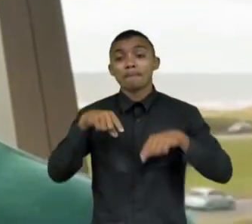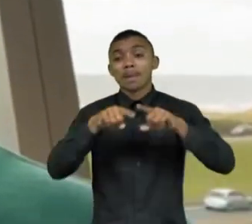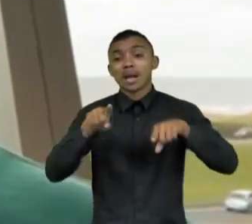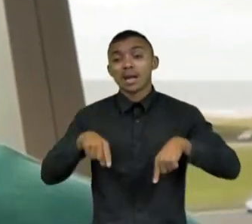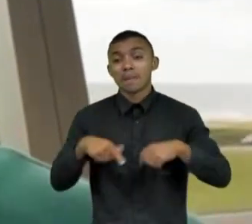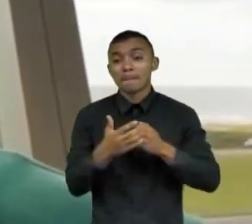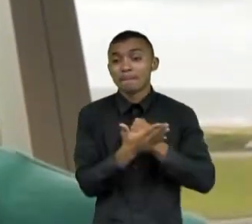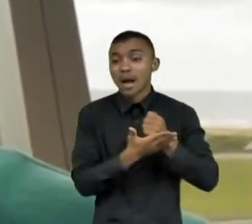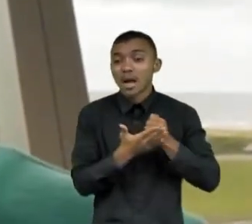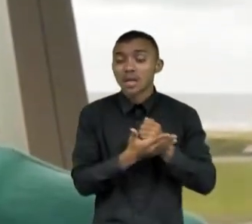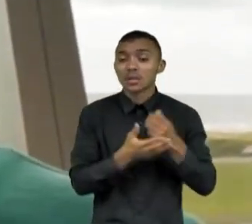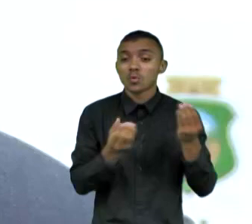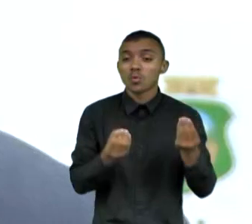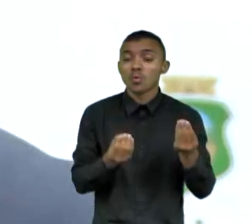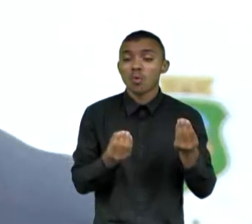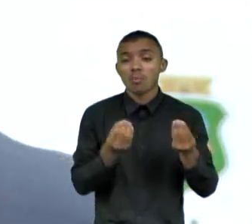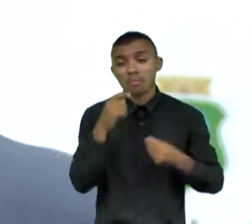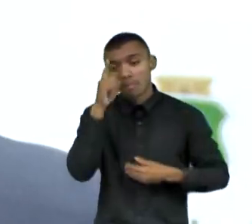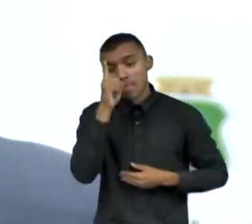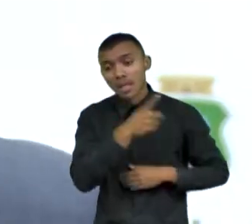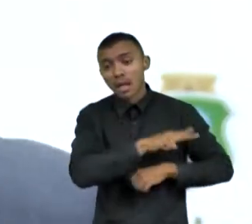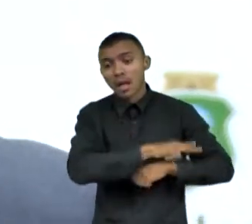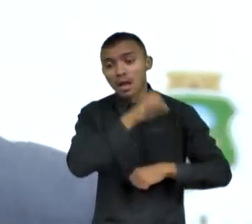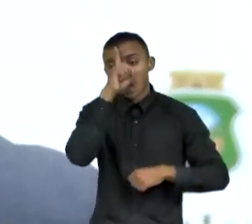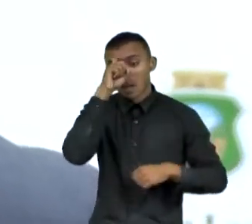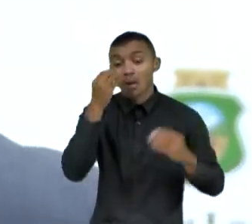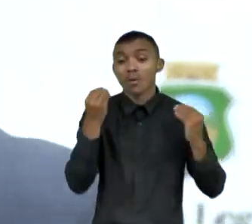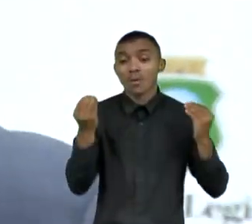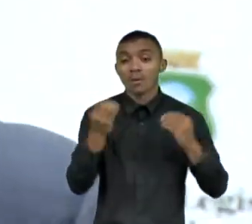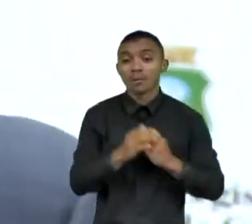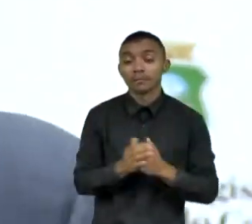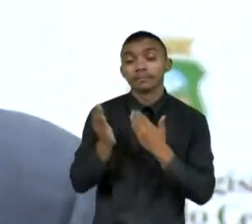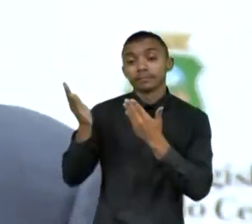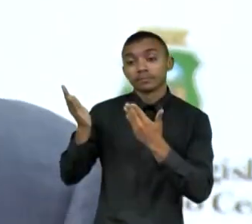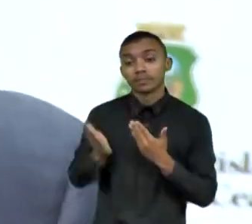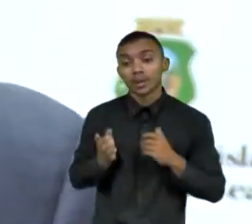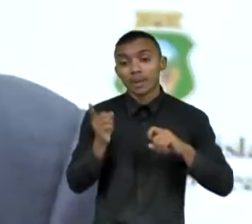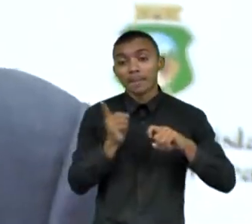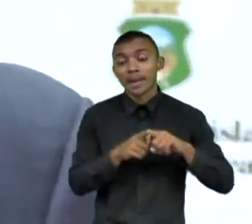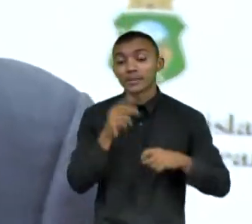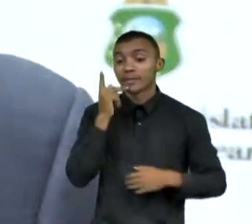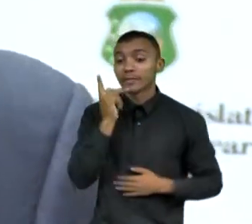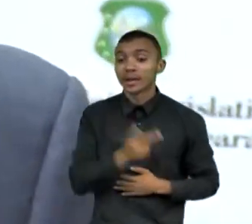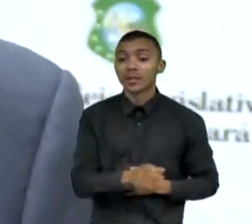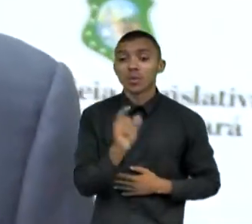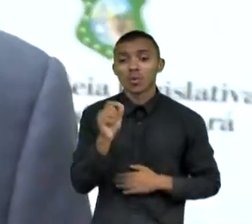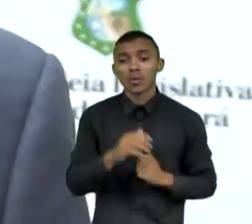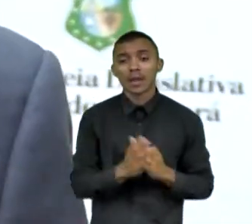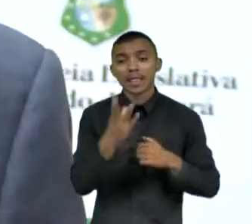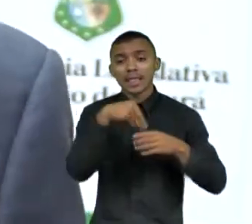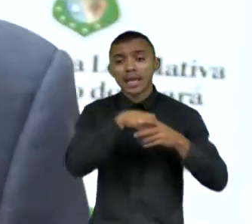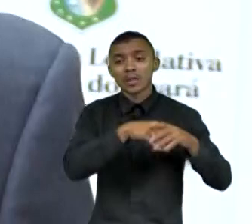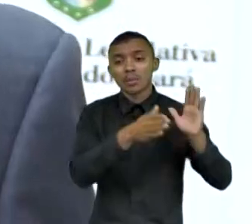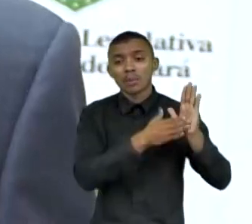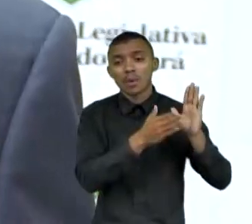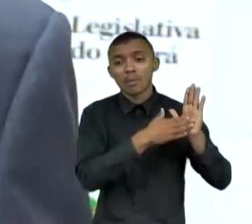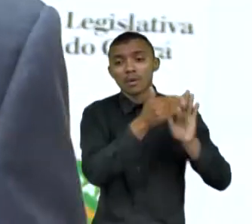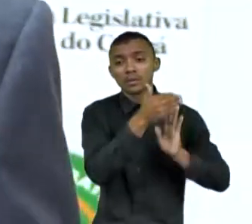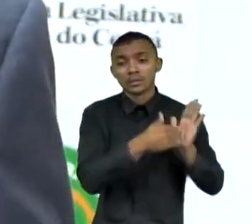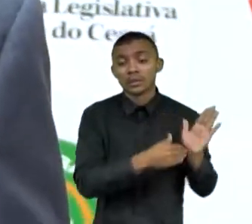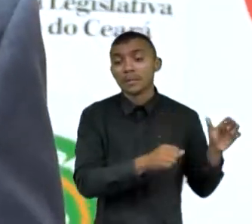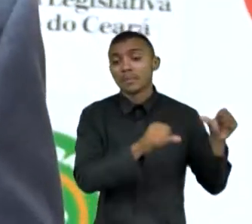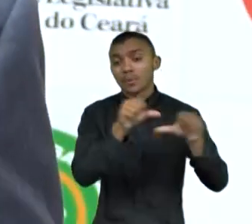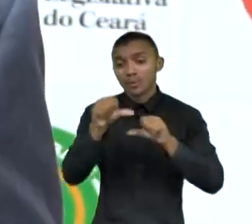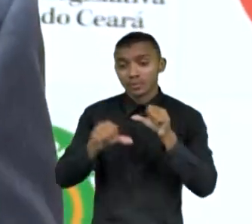segmentado, como é que eu vou interná-lo? Segundo o deputado e médico Carlos Felipe, as mudanças sugeridas na proposta poderão